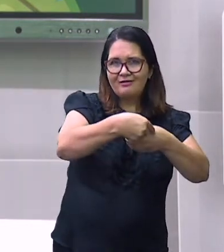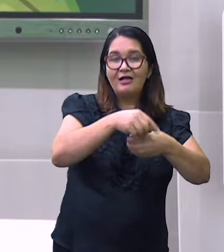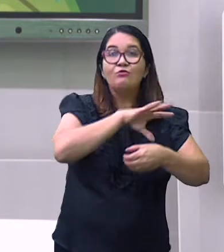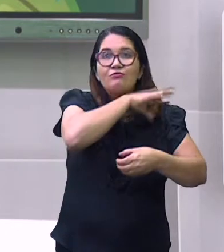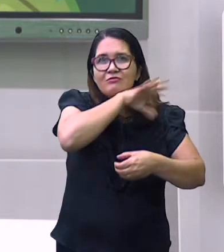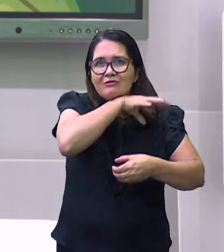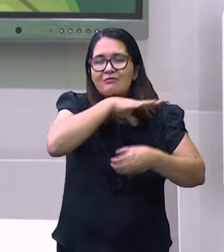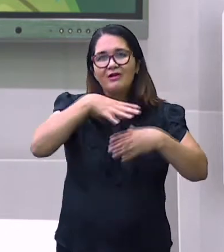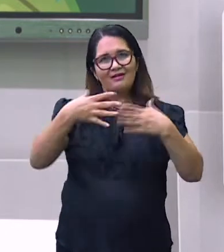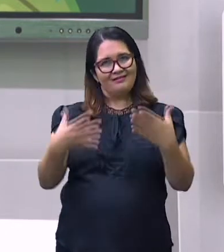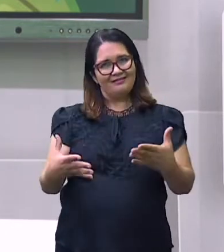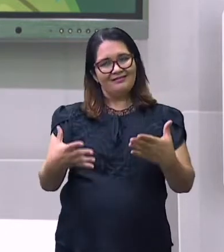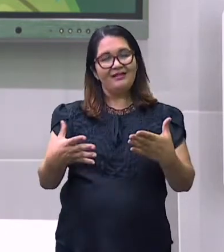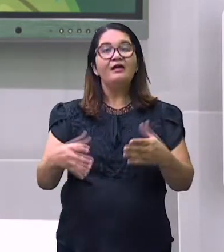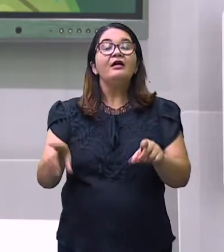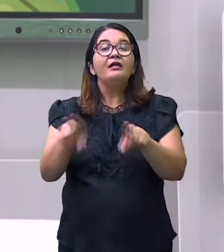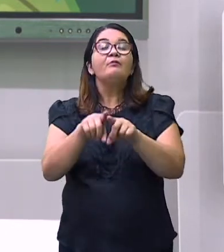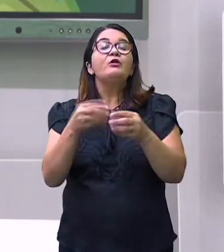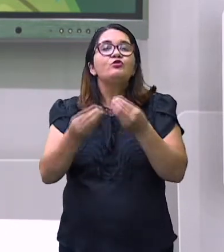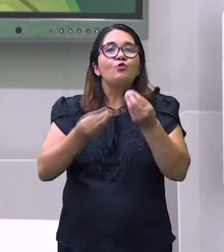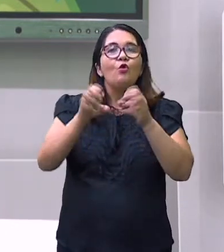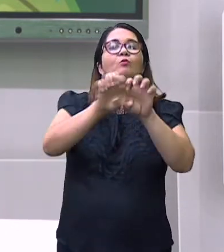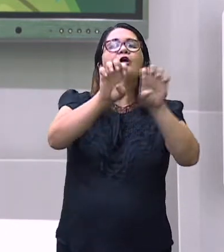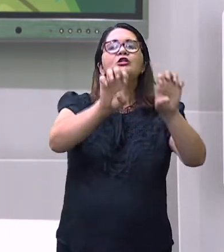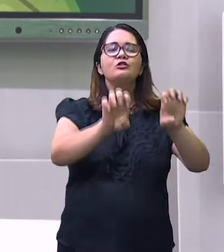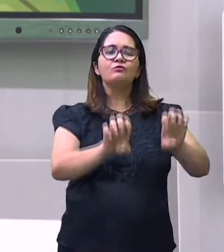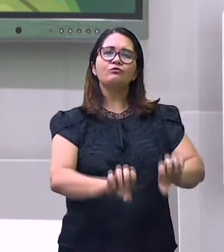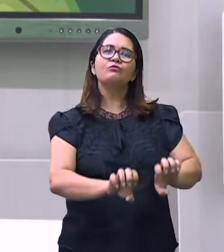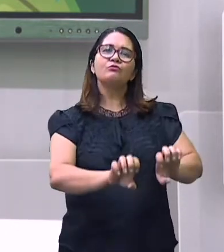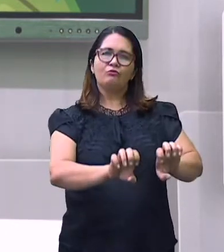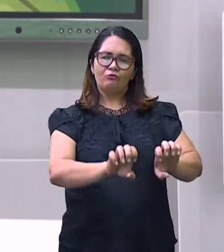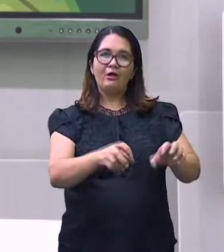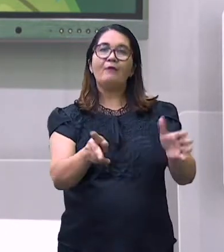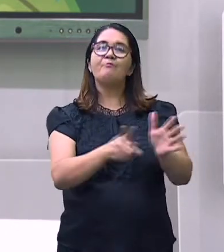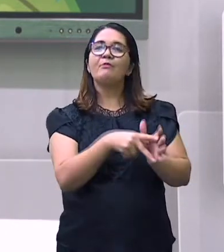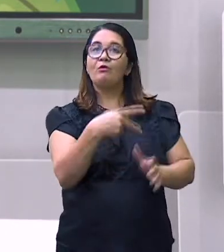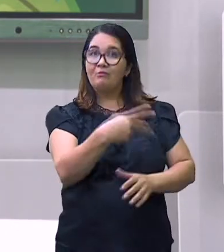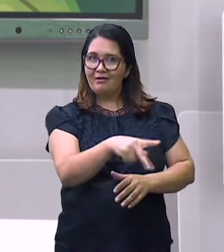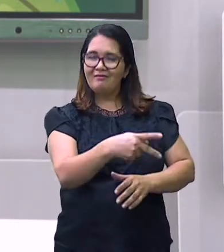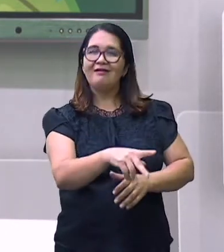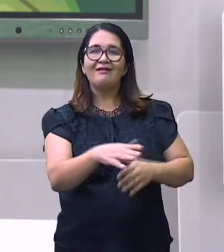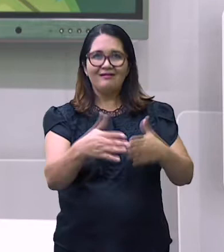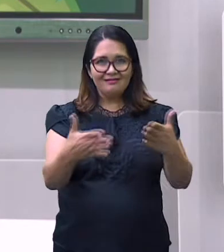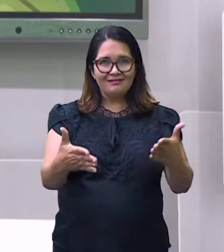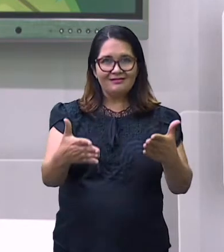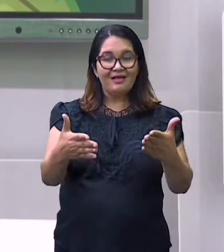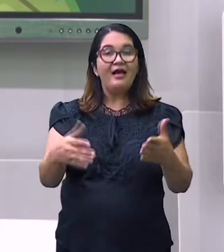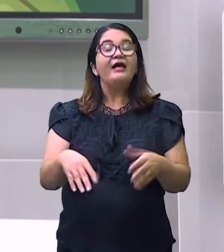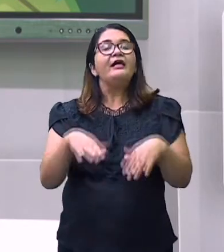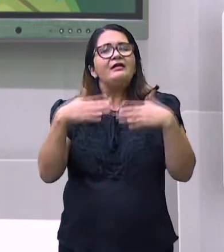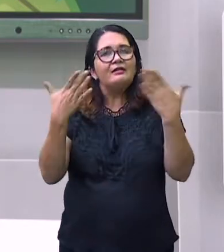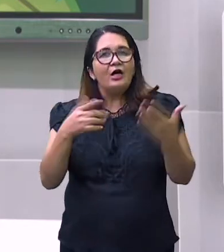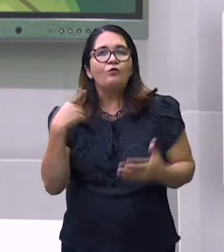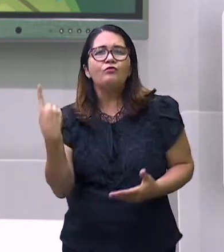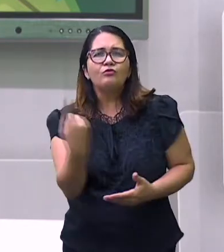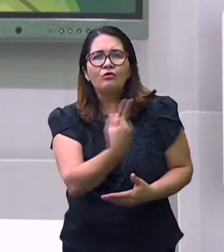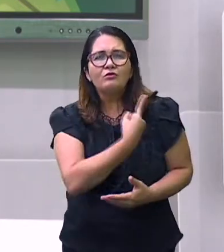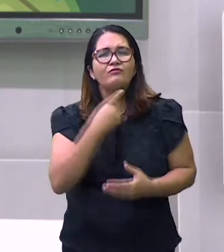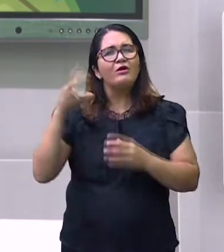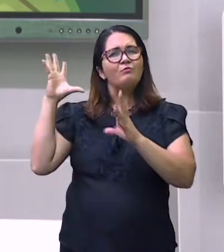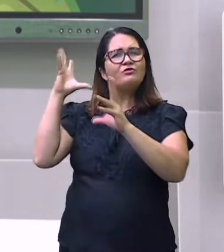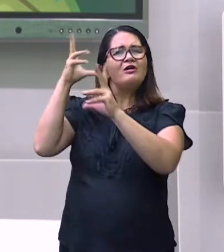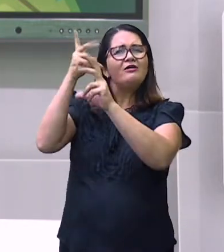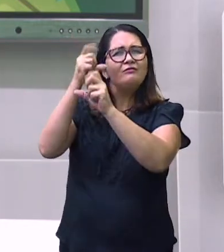a gente vai conhecer, lembrar, refazer a nossa memória todo o processo